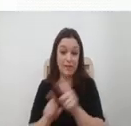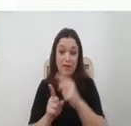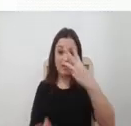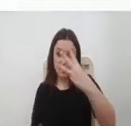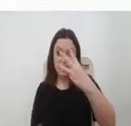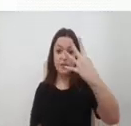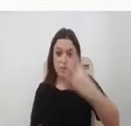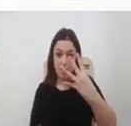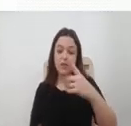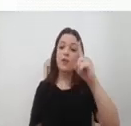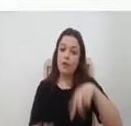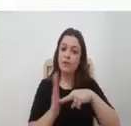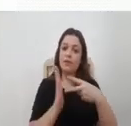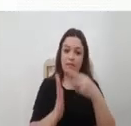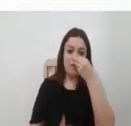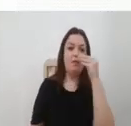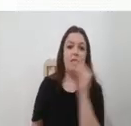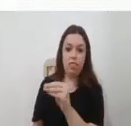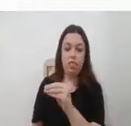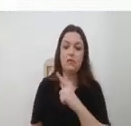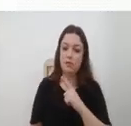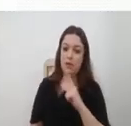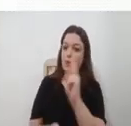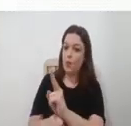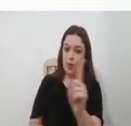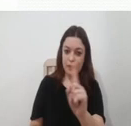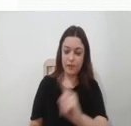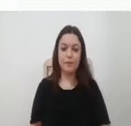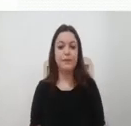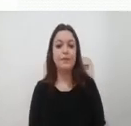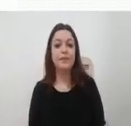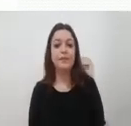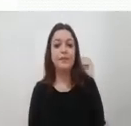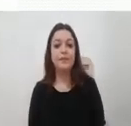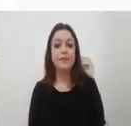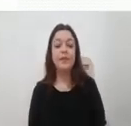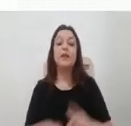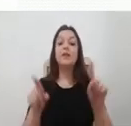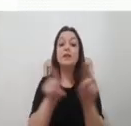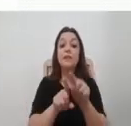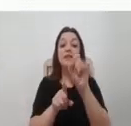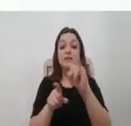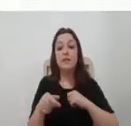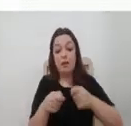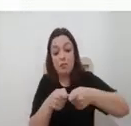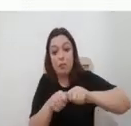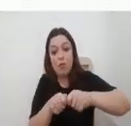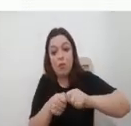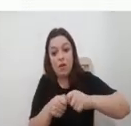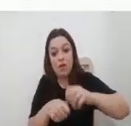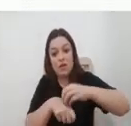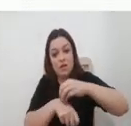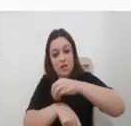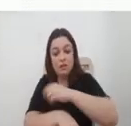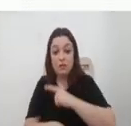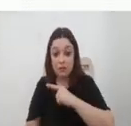ou 4 na literatura são considerados também como casos de negligência. Também se o animal apresenta